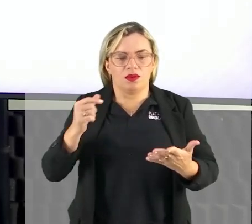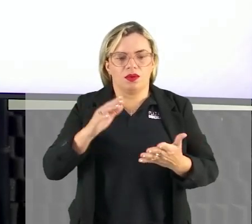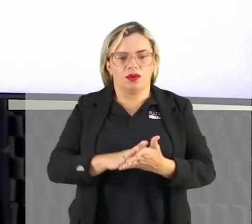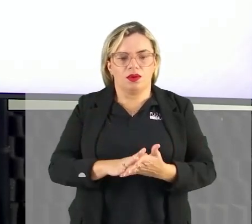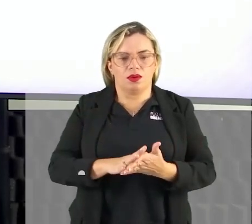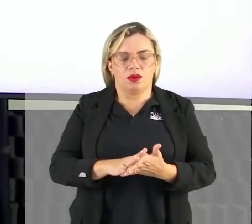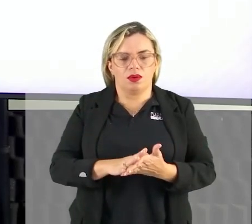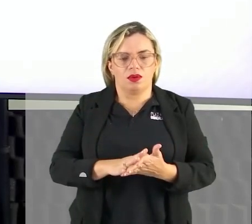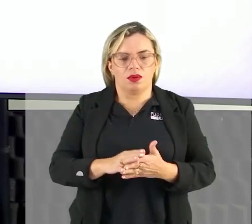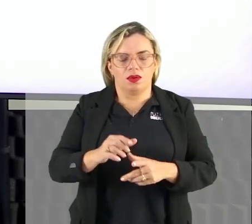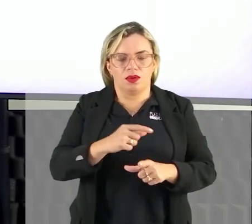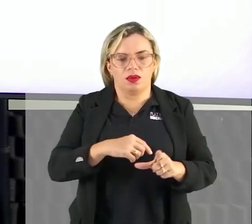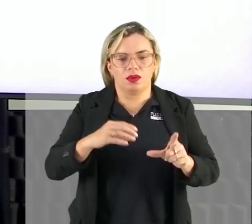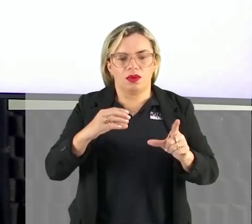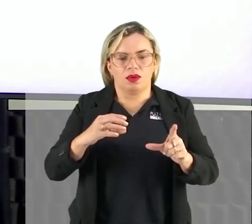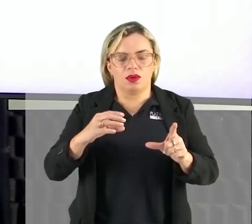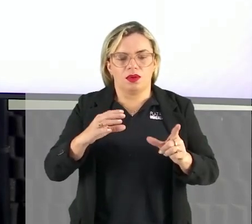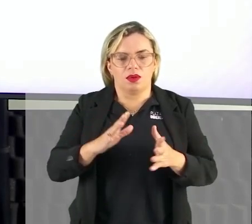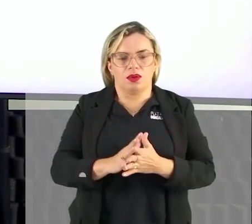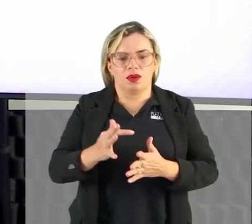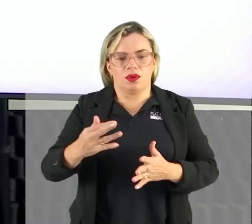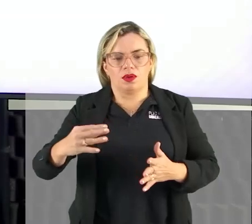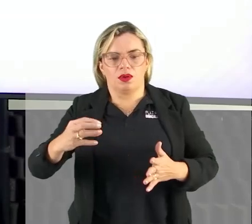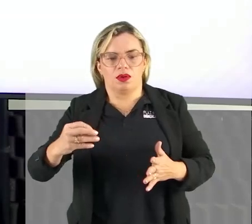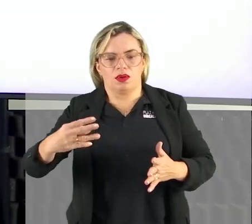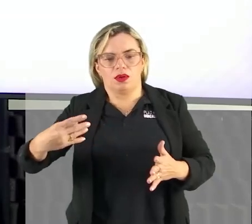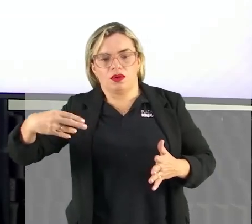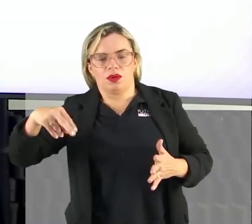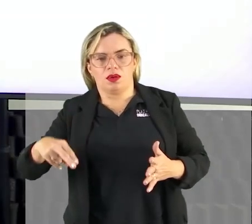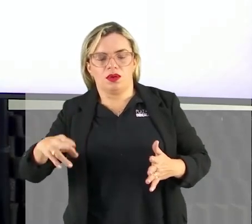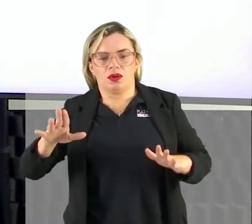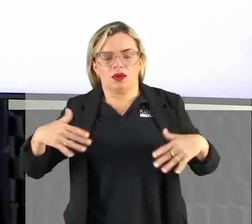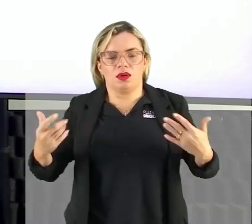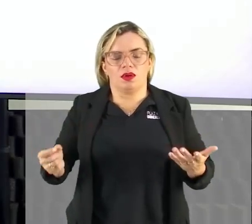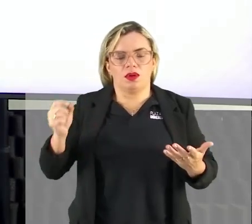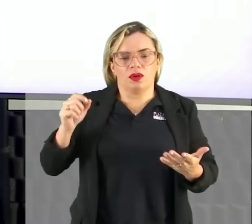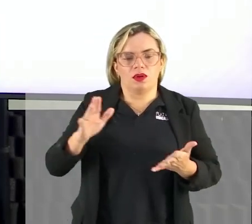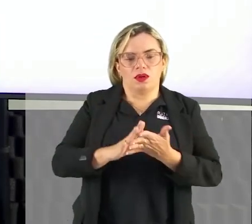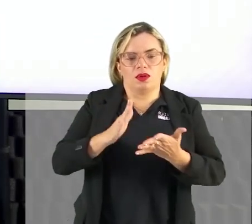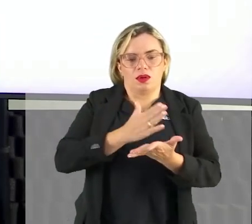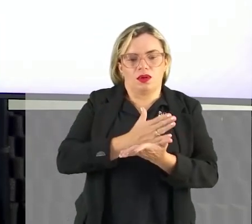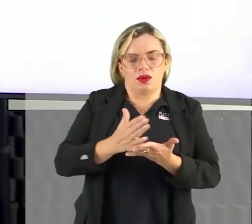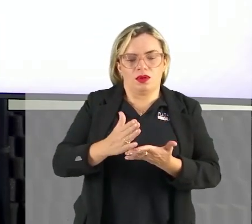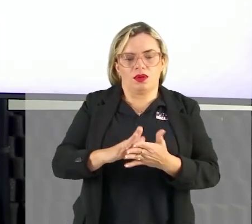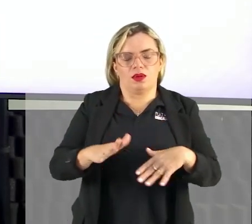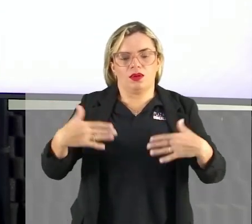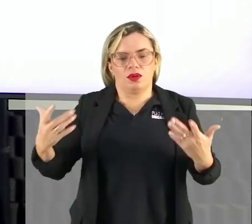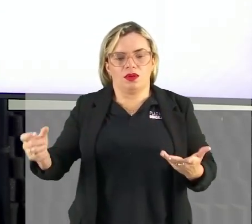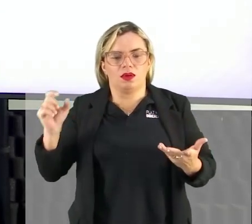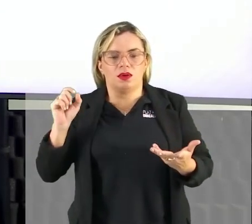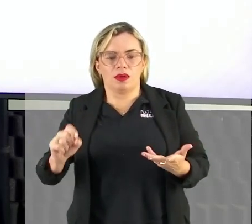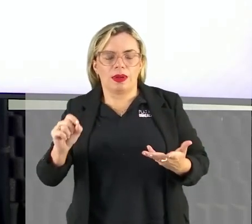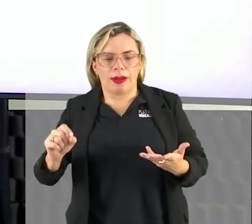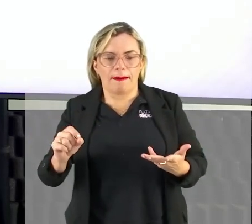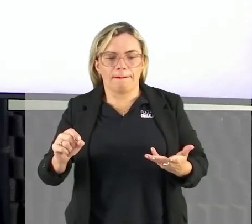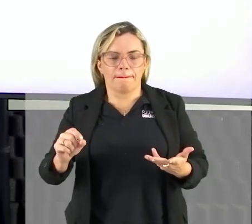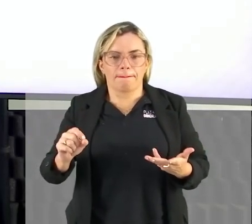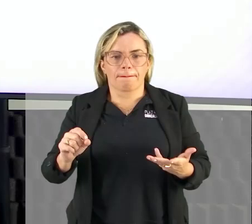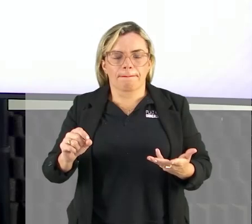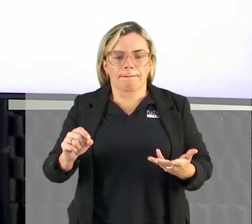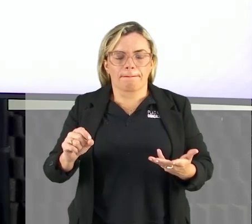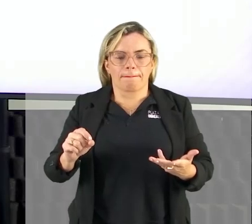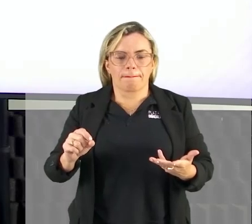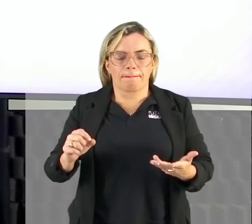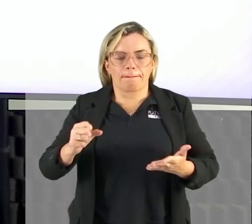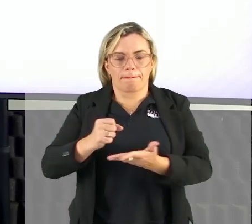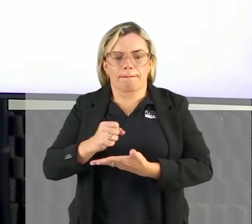Os fitoplânctons, eles são, né, lá no comecinho, né? Eles estão